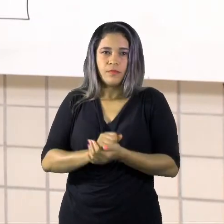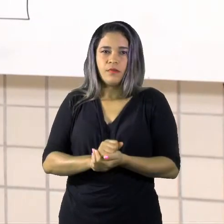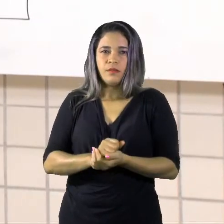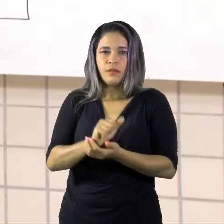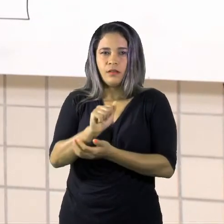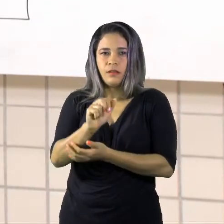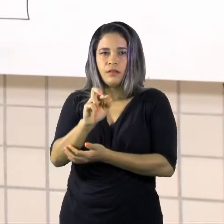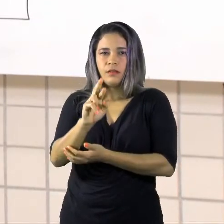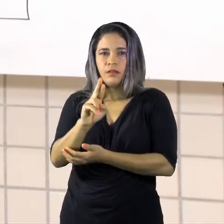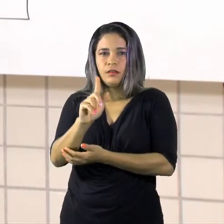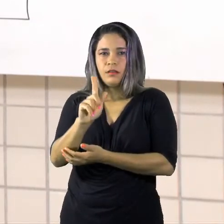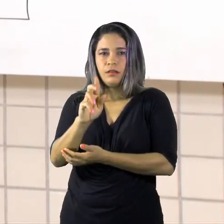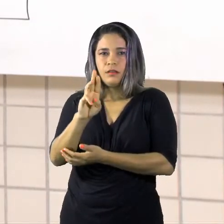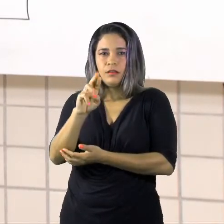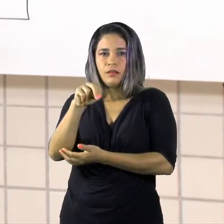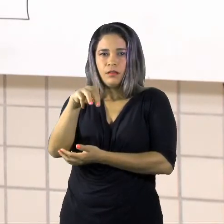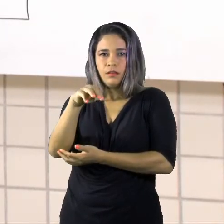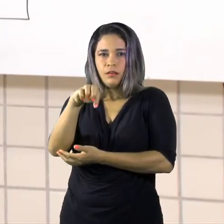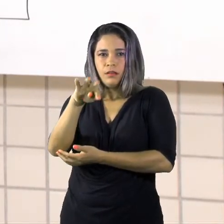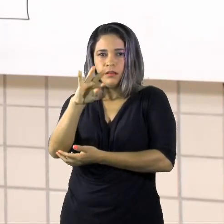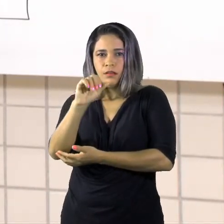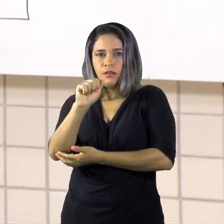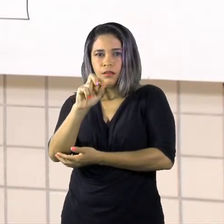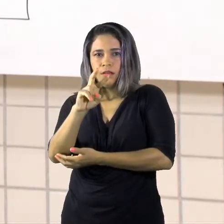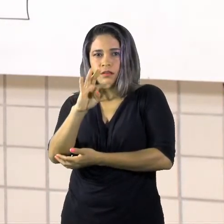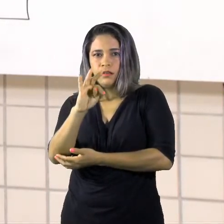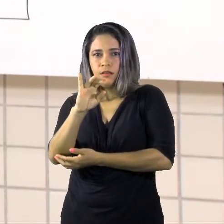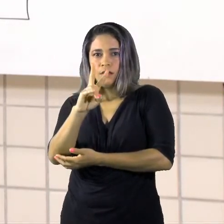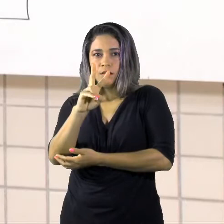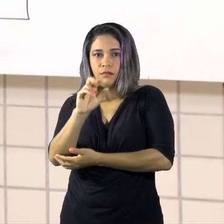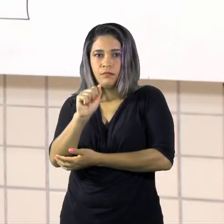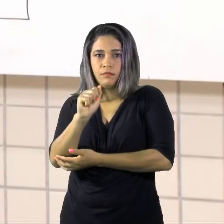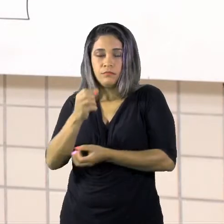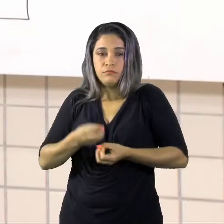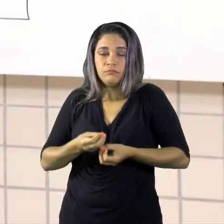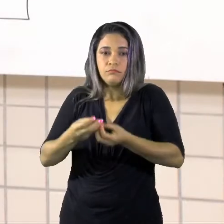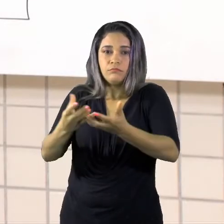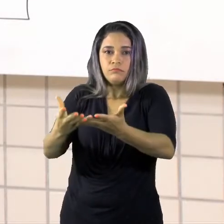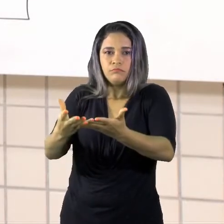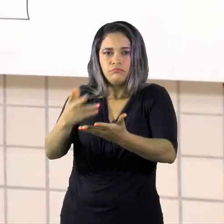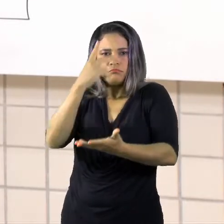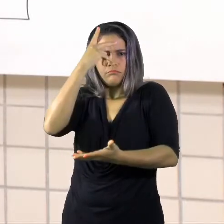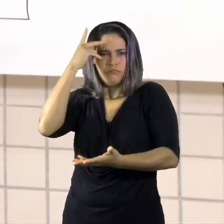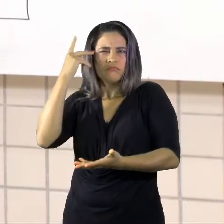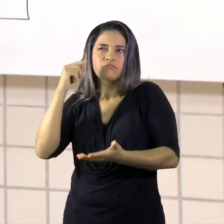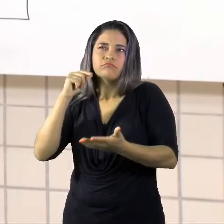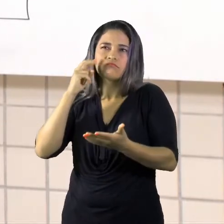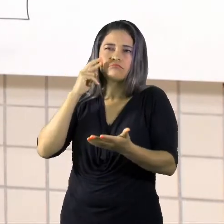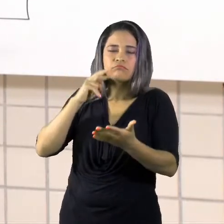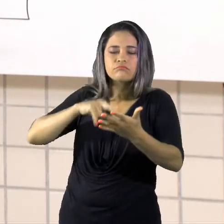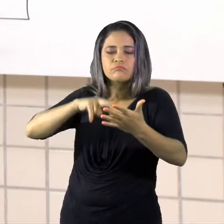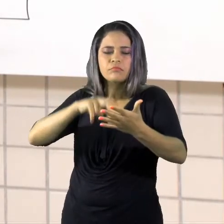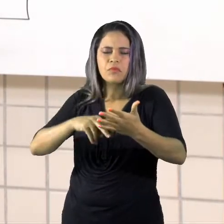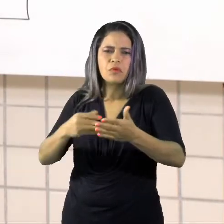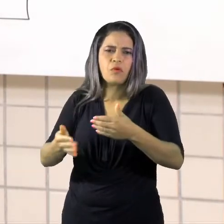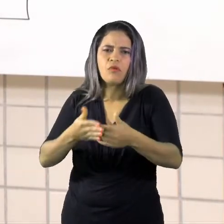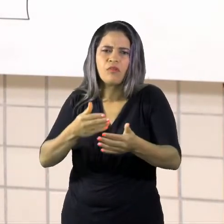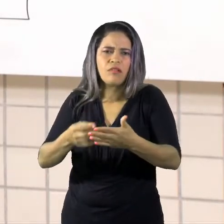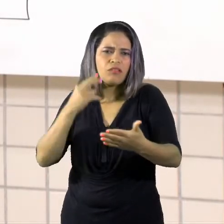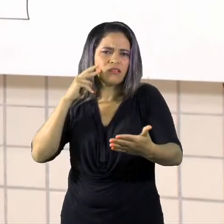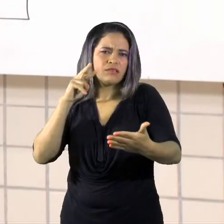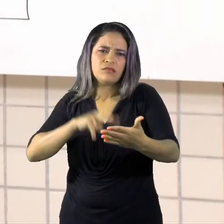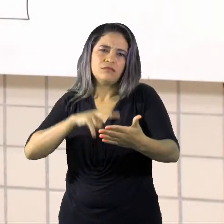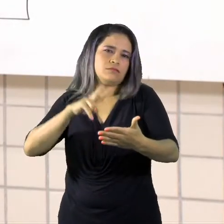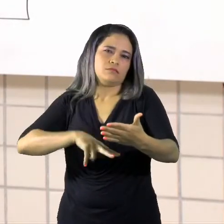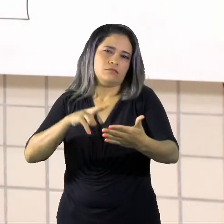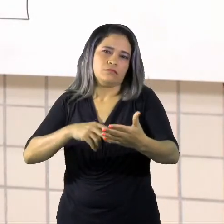que expõe o ponto de vista do leitor sobre determinada matéria, determinado texto que foi publicado